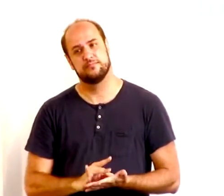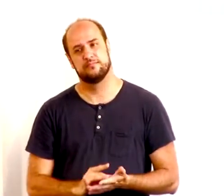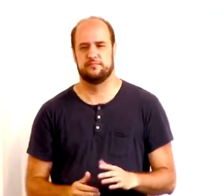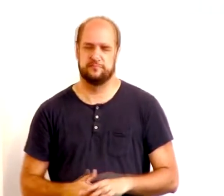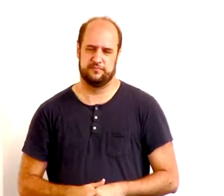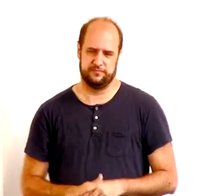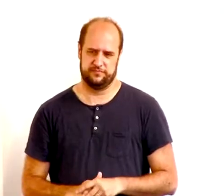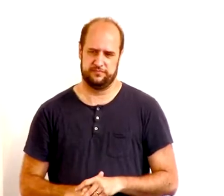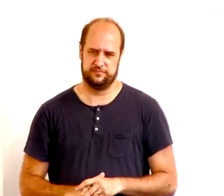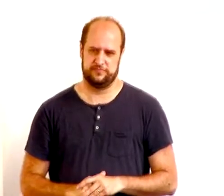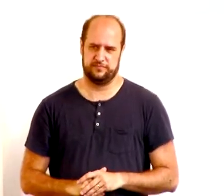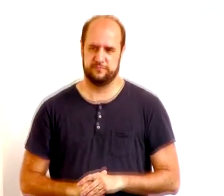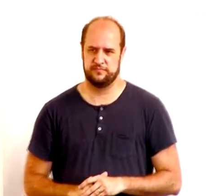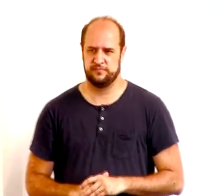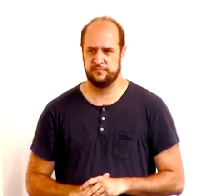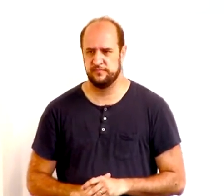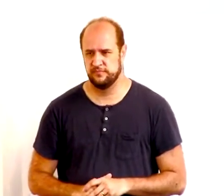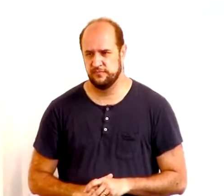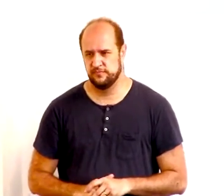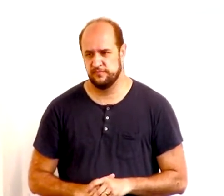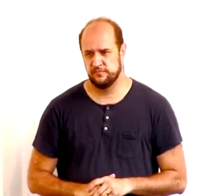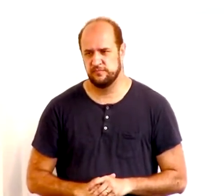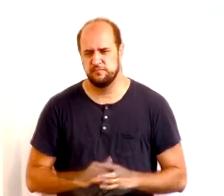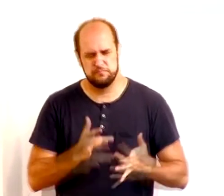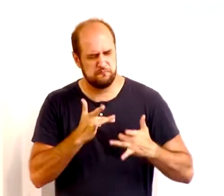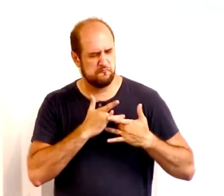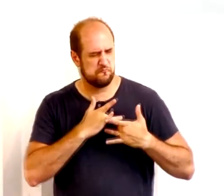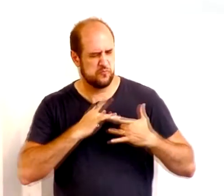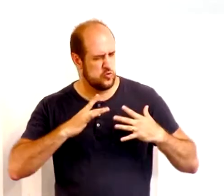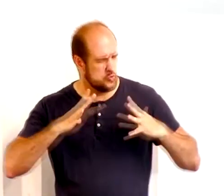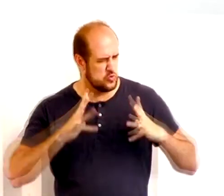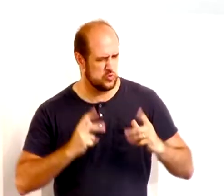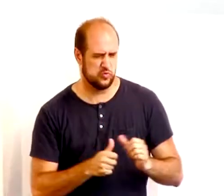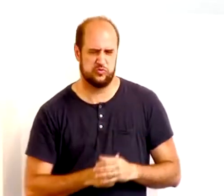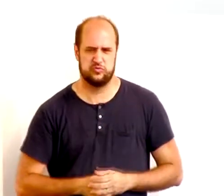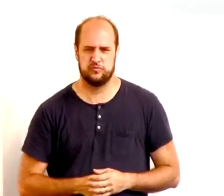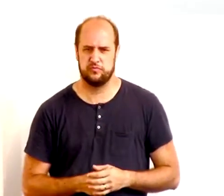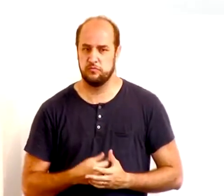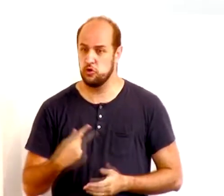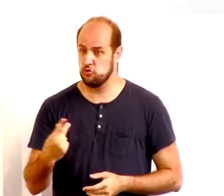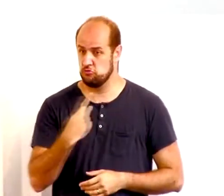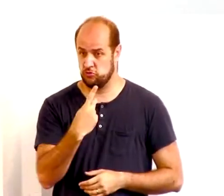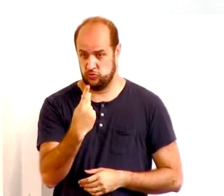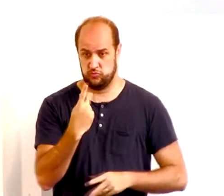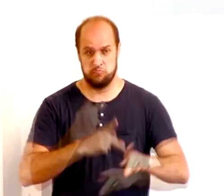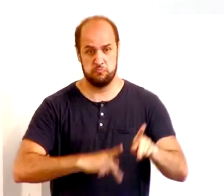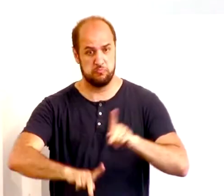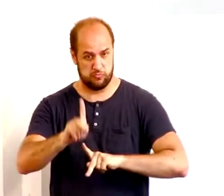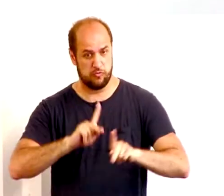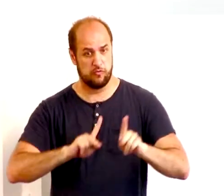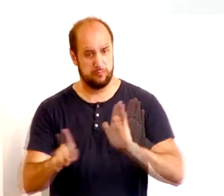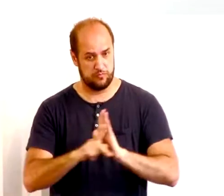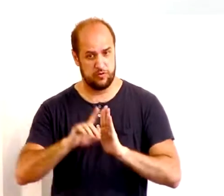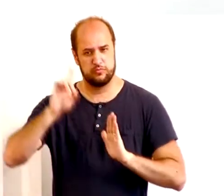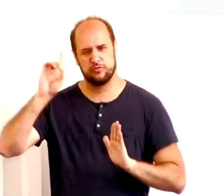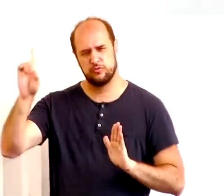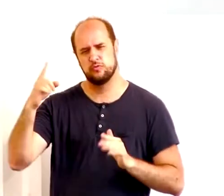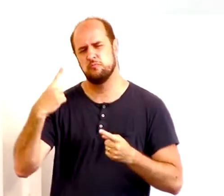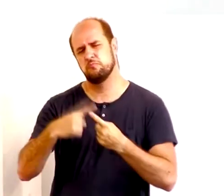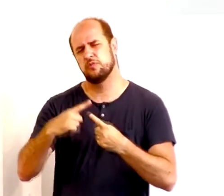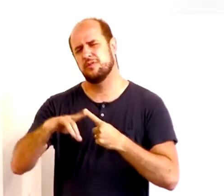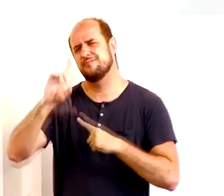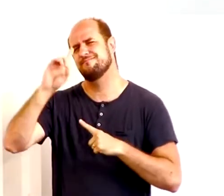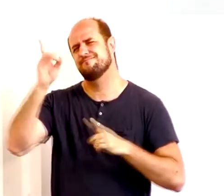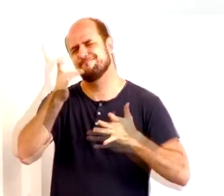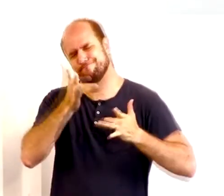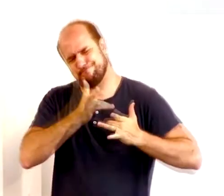palavra, porque isso é a misericórdia. Eu e você somos povo de Deus pela misericórdia,